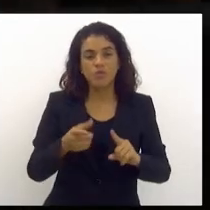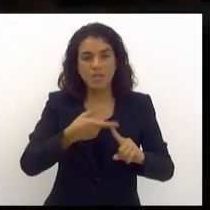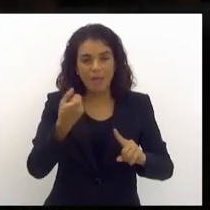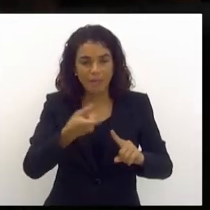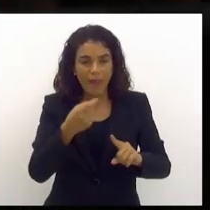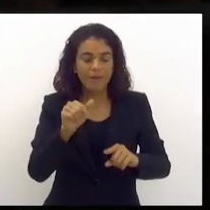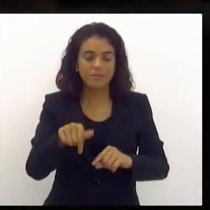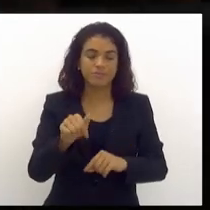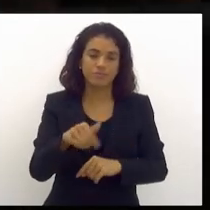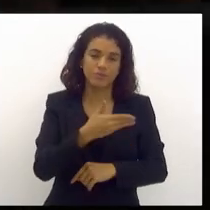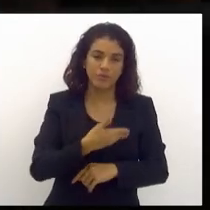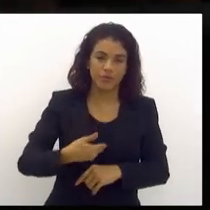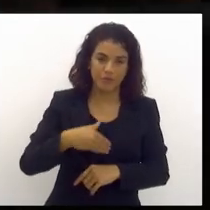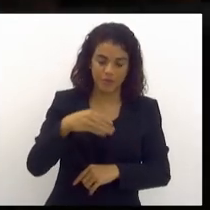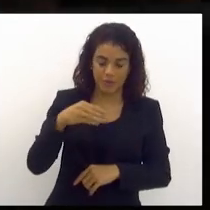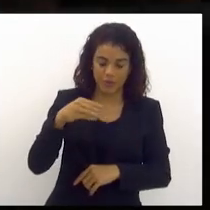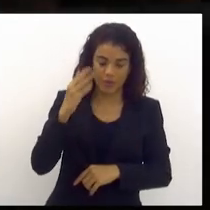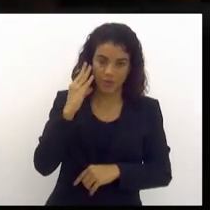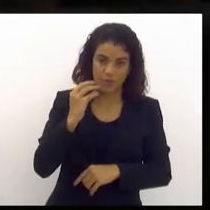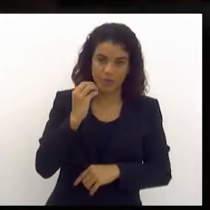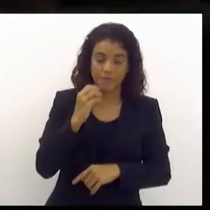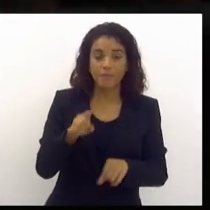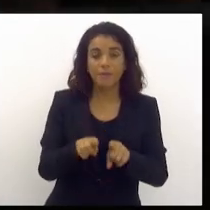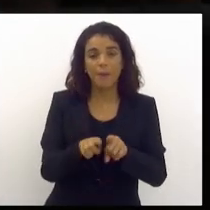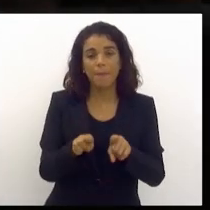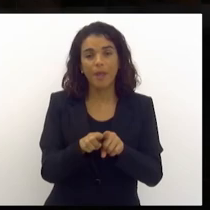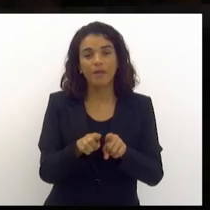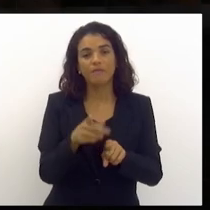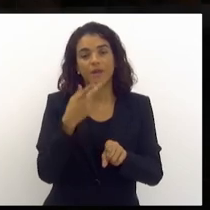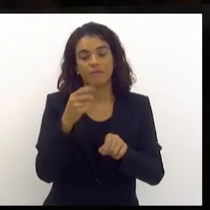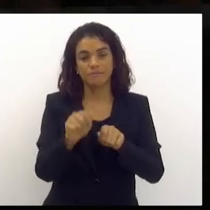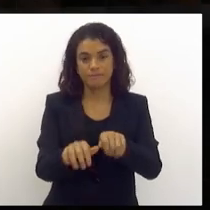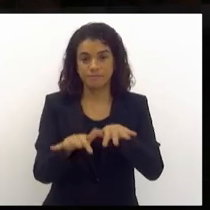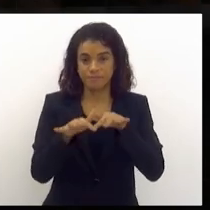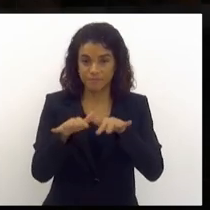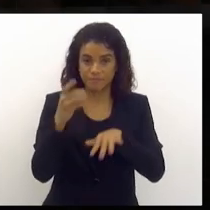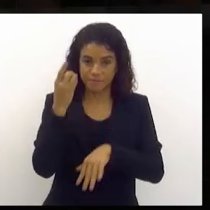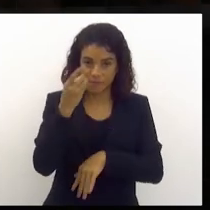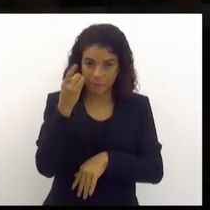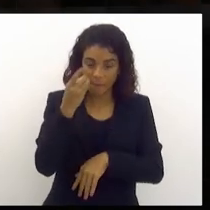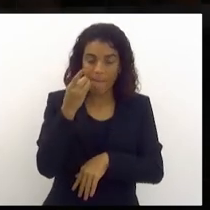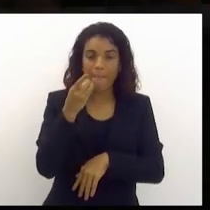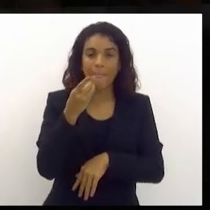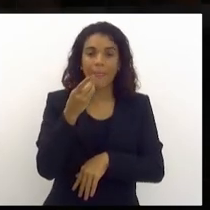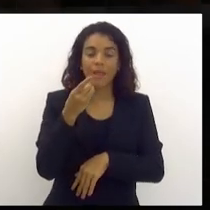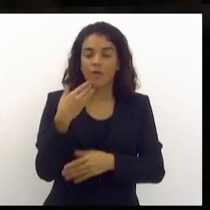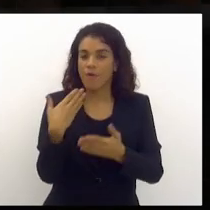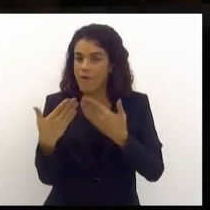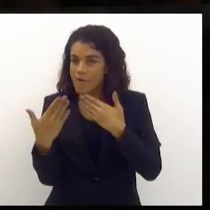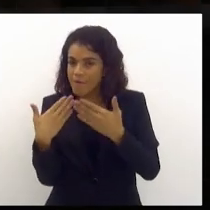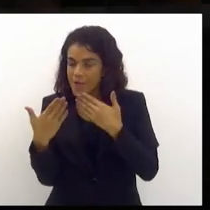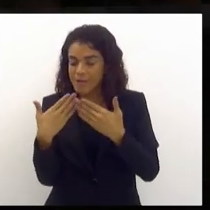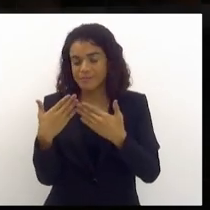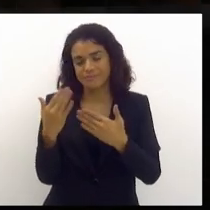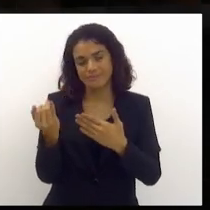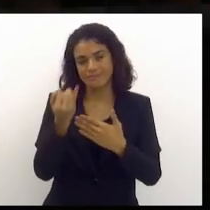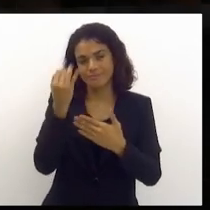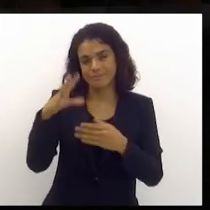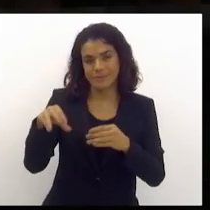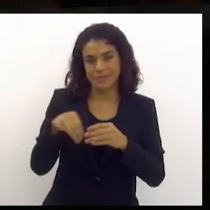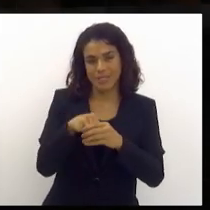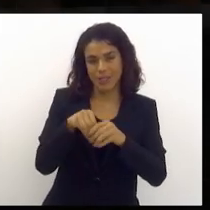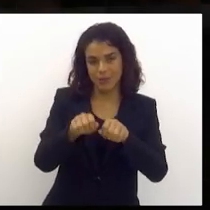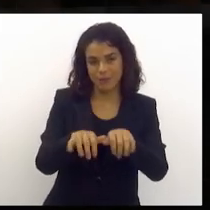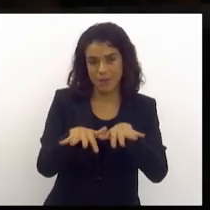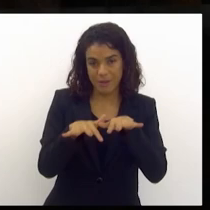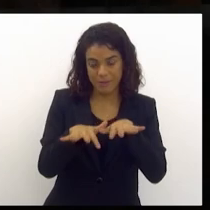Quero iniciar dizendo que o parlamento, a negociação, a conversa, sempre é importante dentro de um